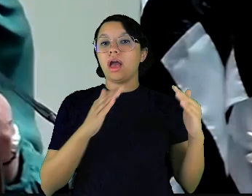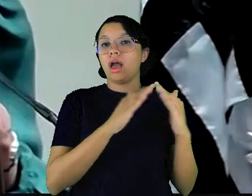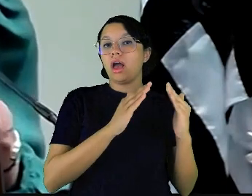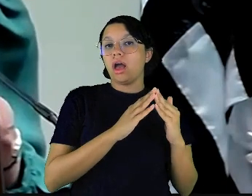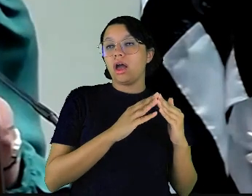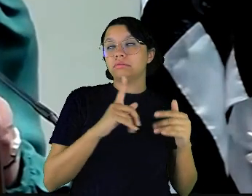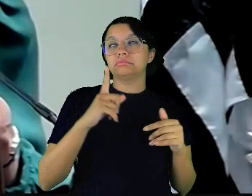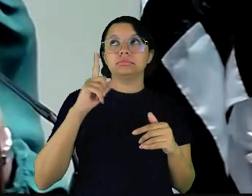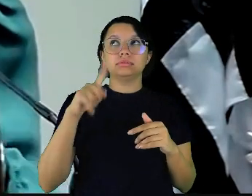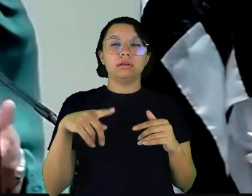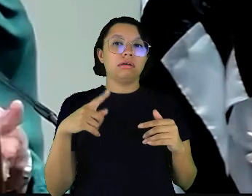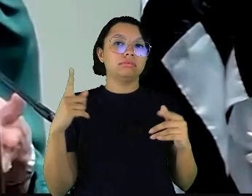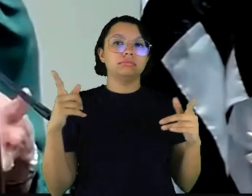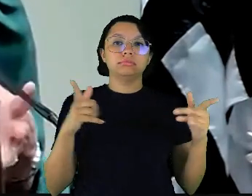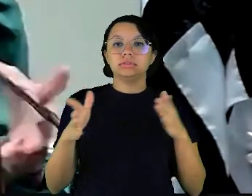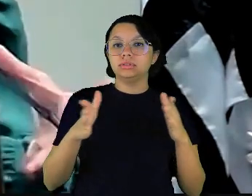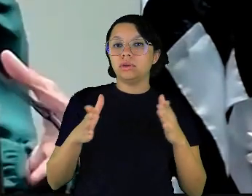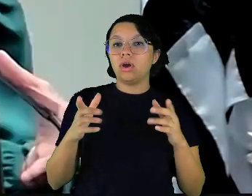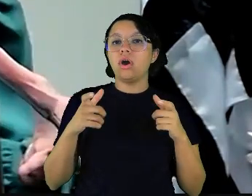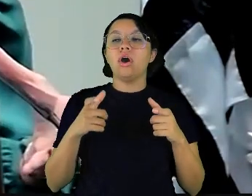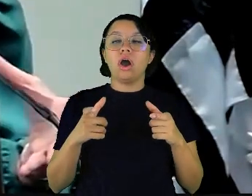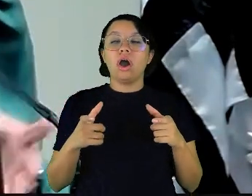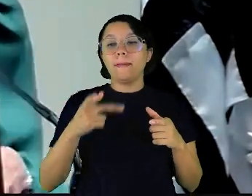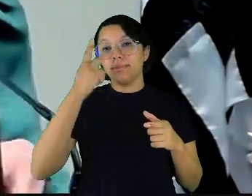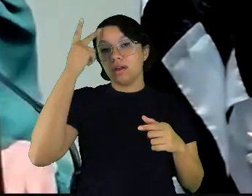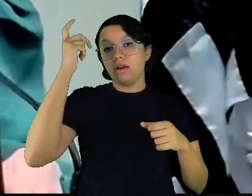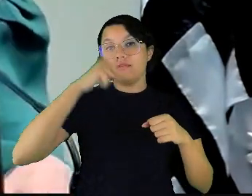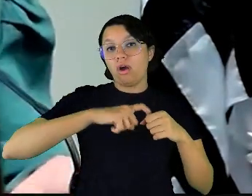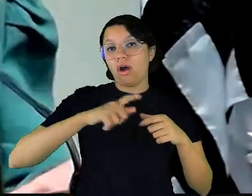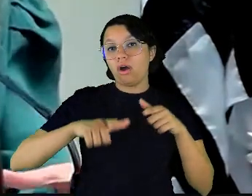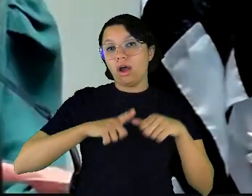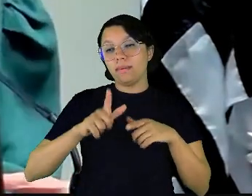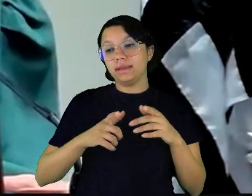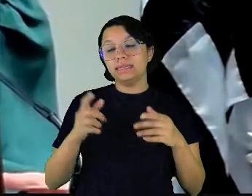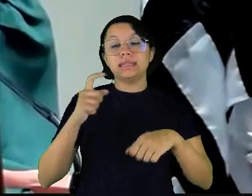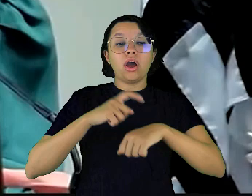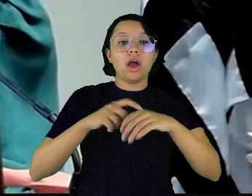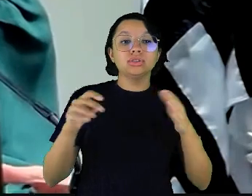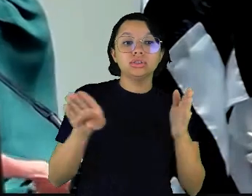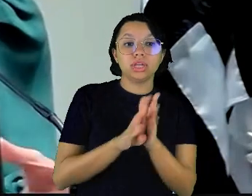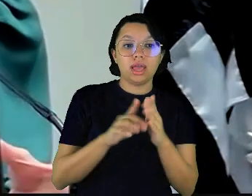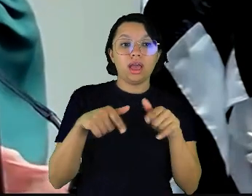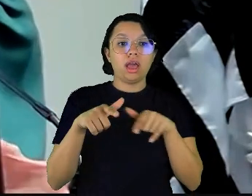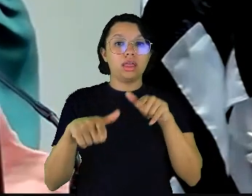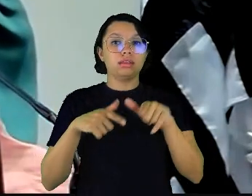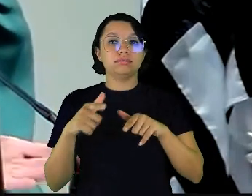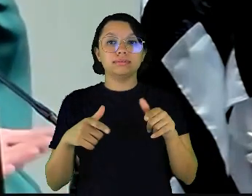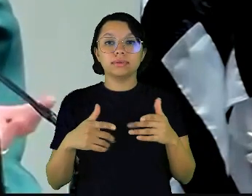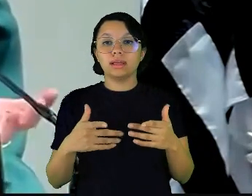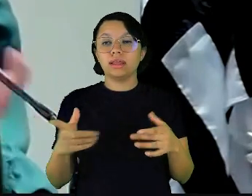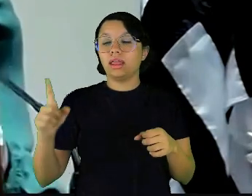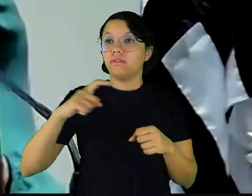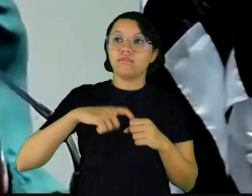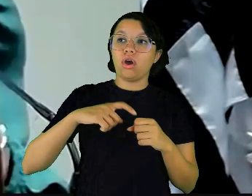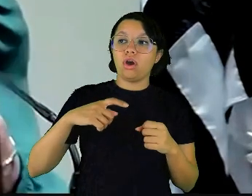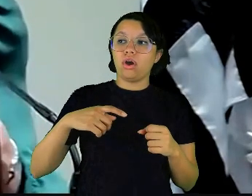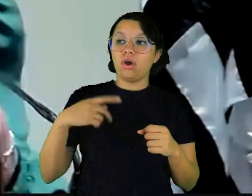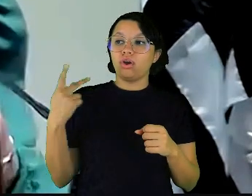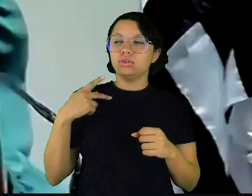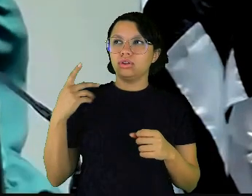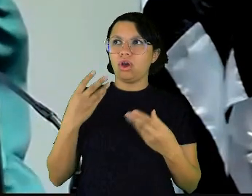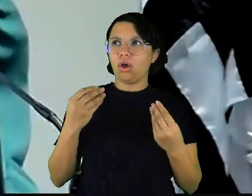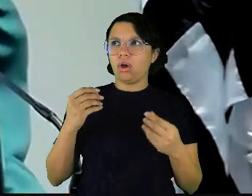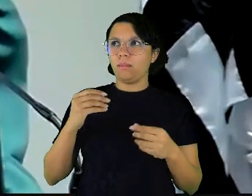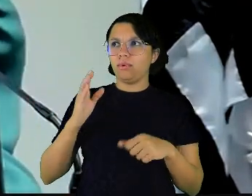a pessoa volta ao trabalho. E no momento que ela volta ao trabalho, nós, com muito